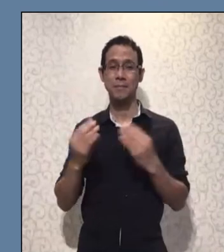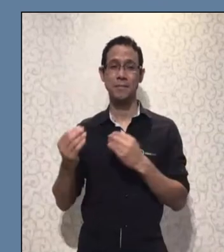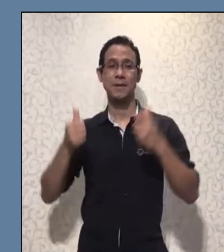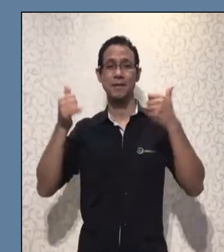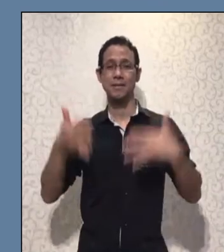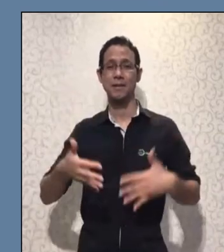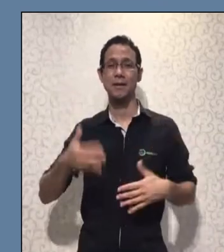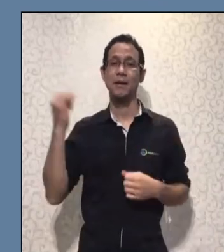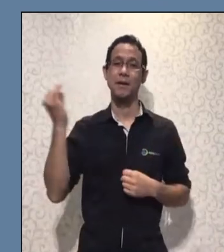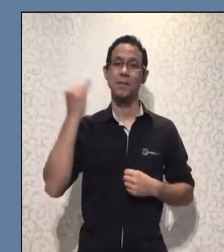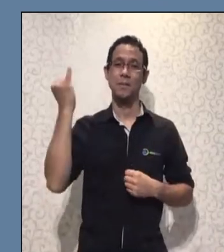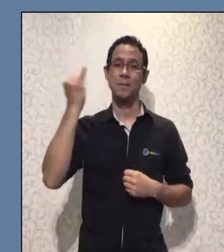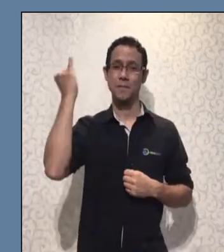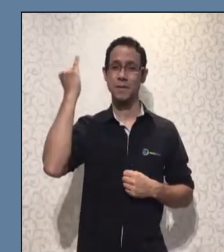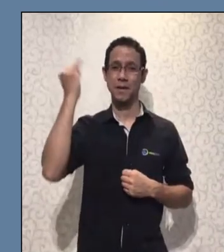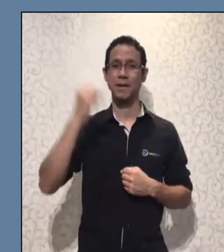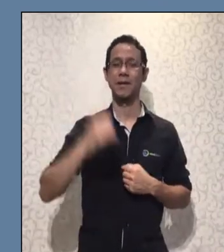importância